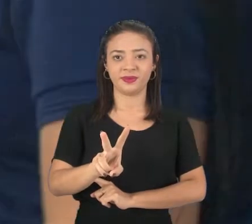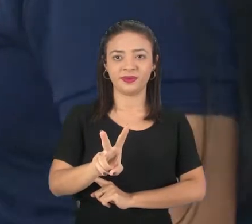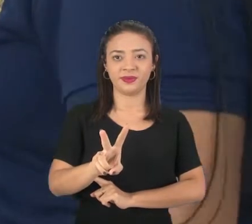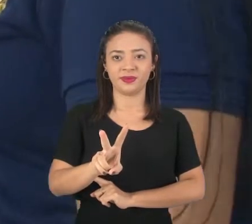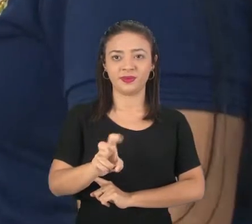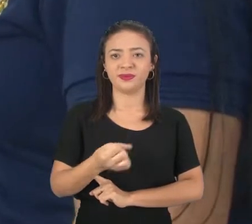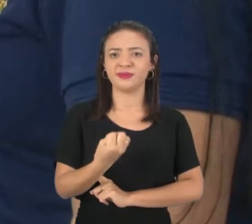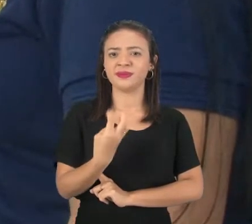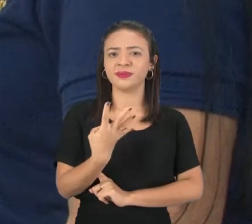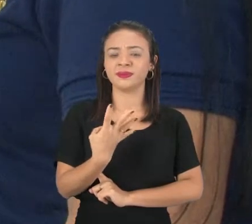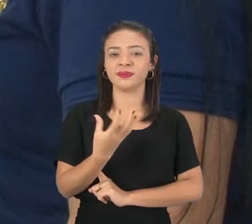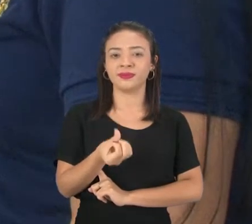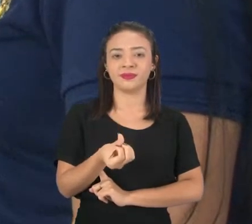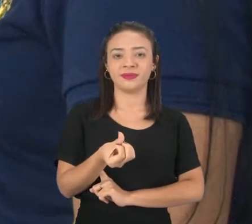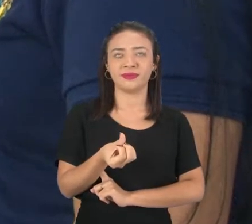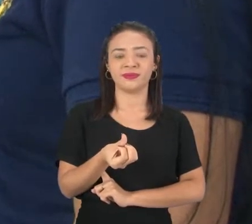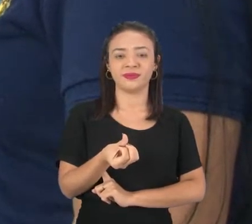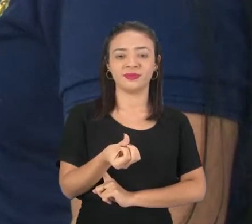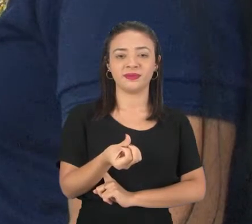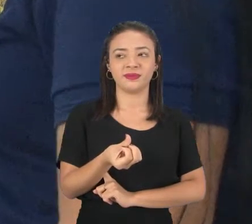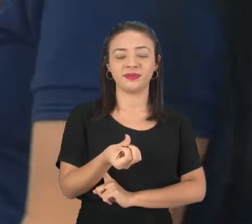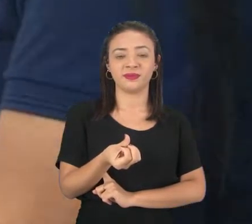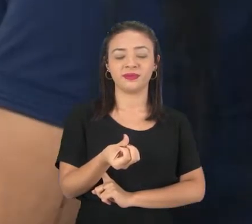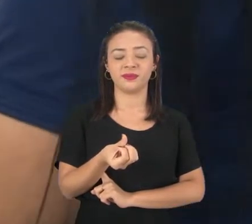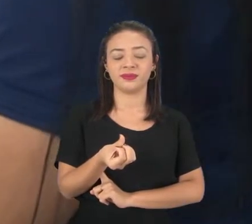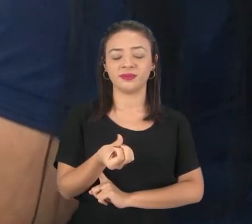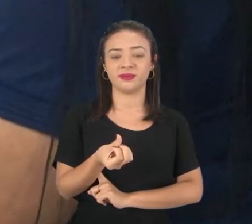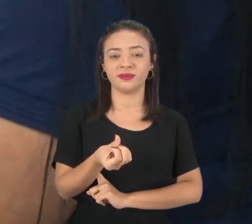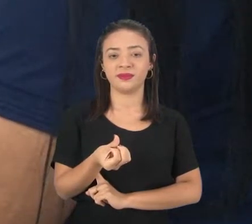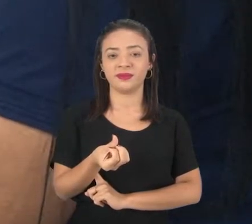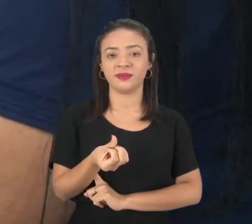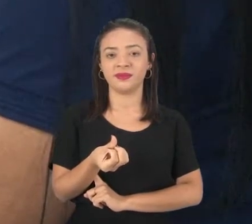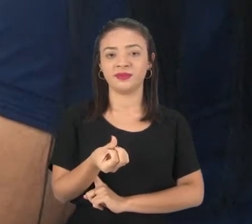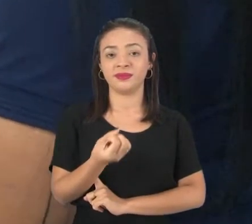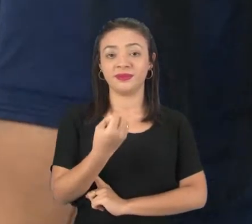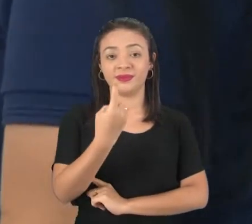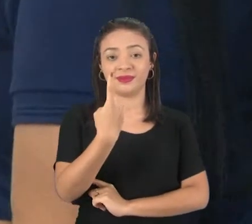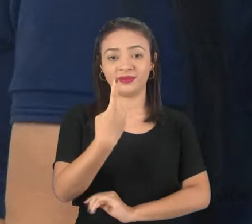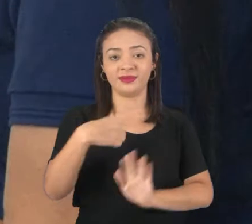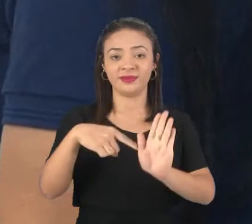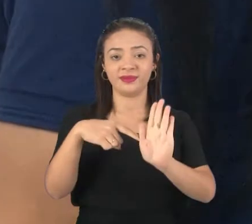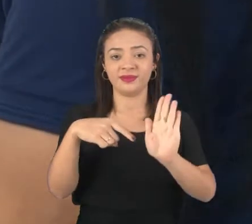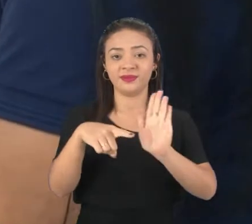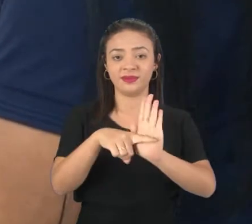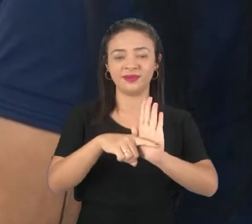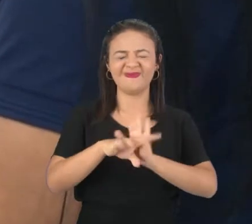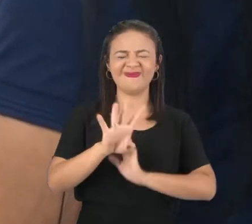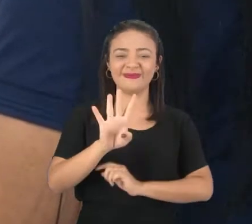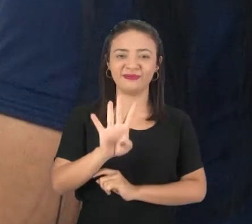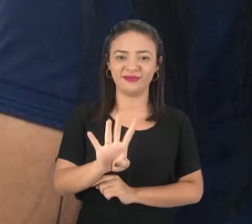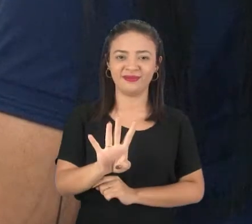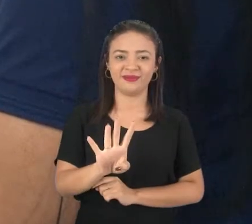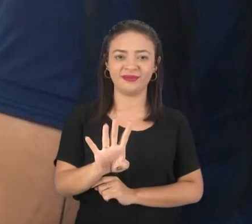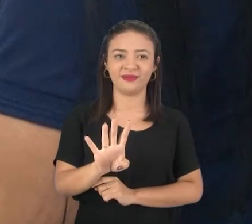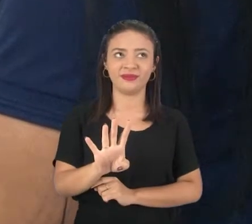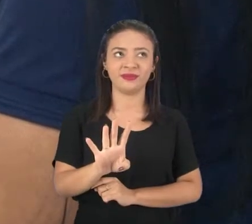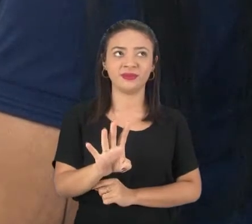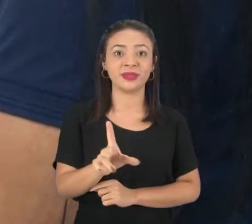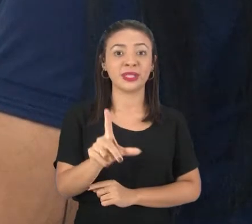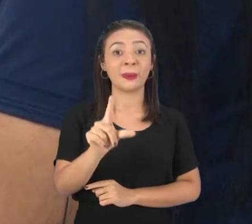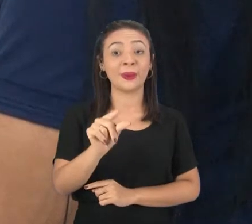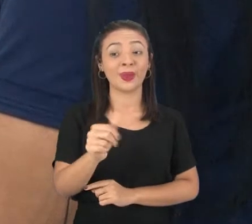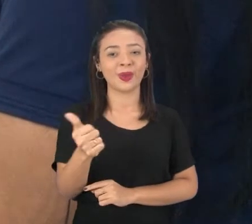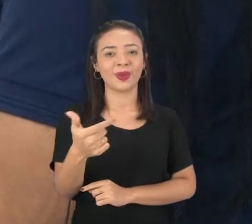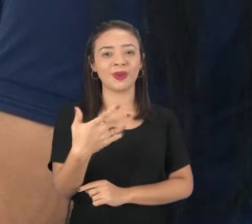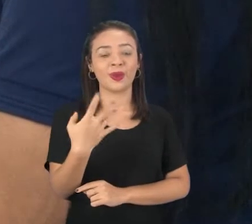e quanto é 6 e em 1 - 4 olha só ele é